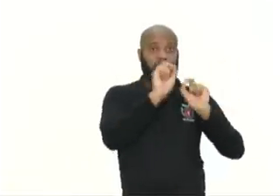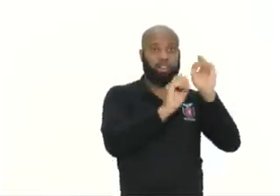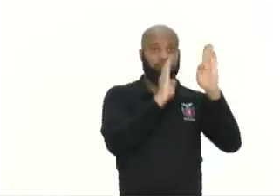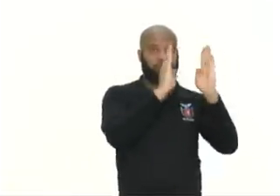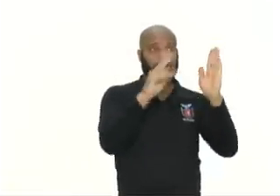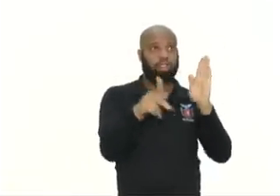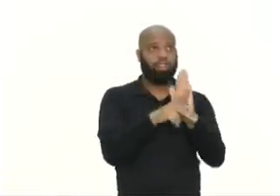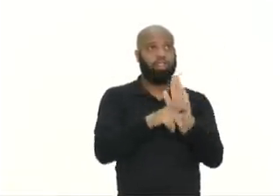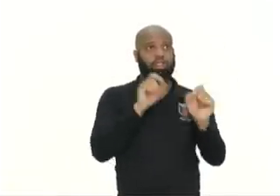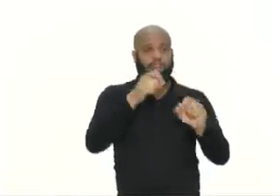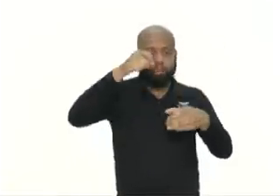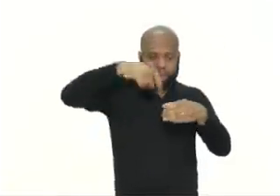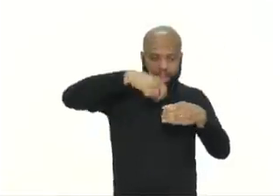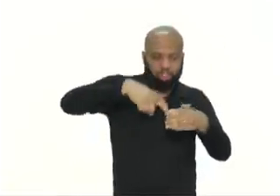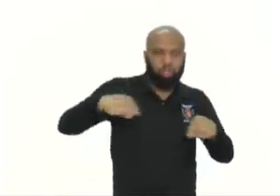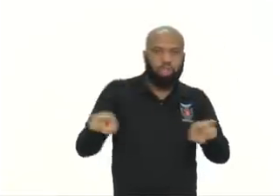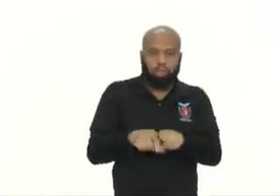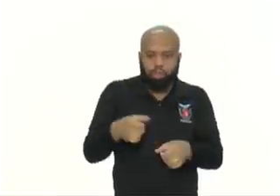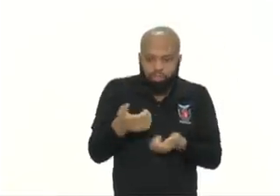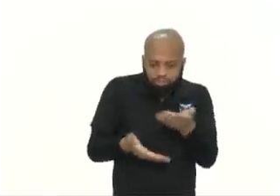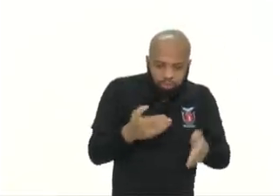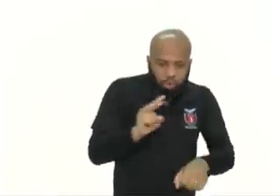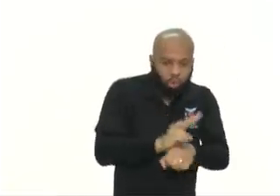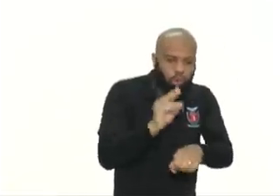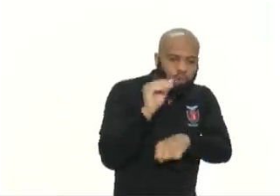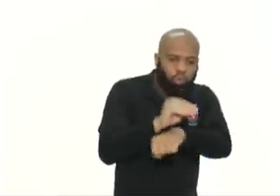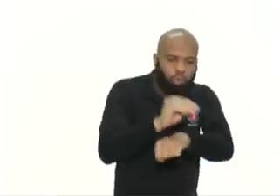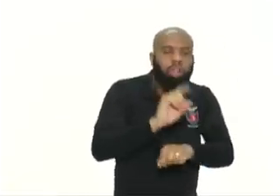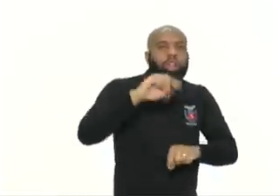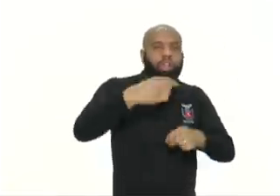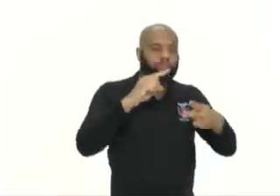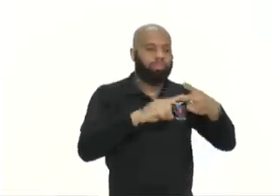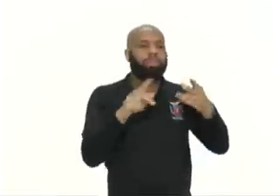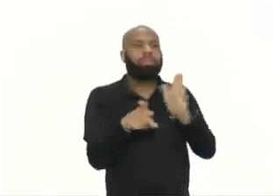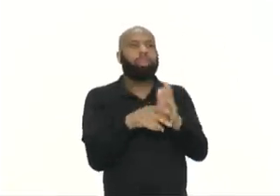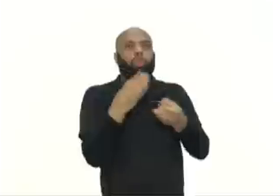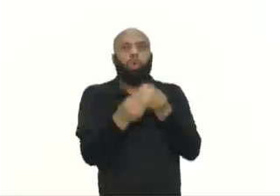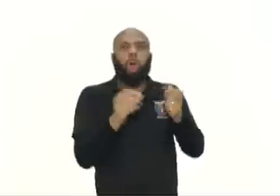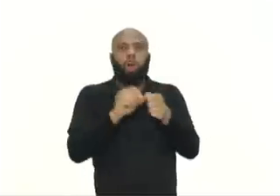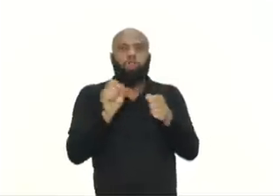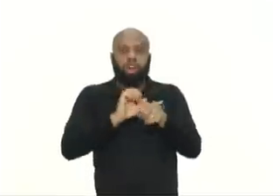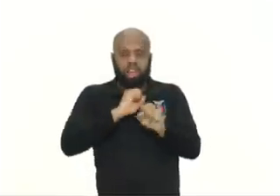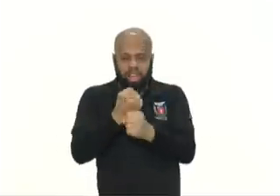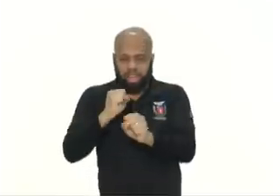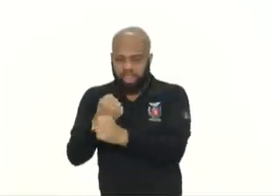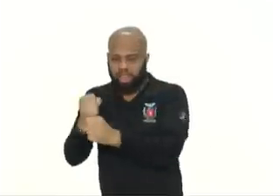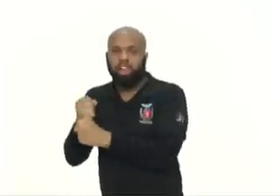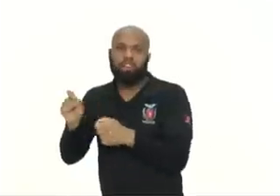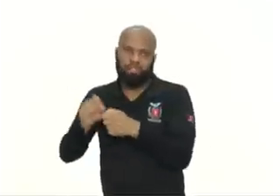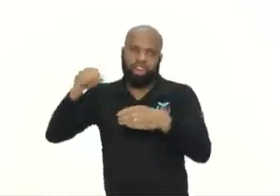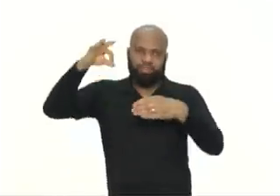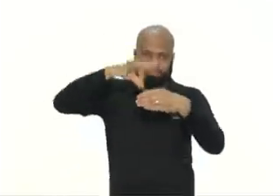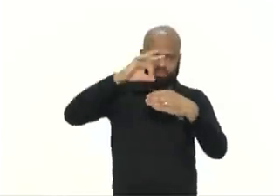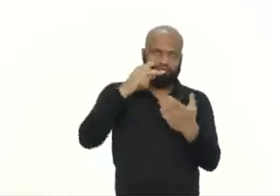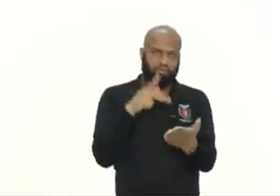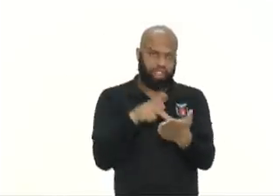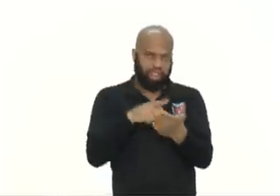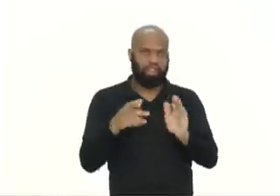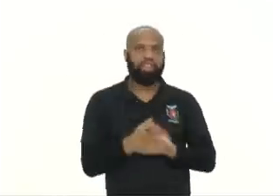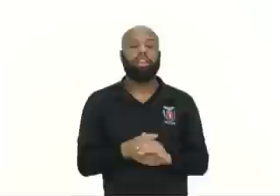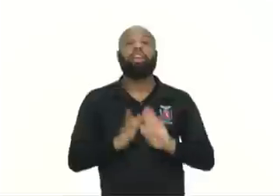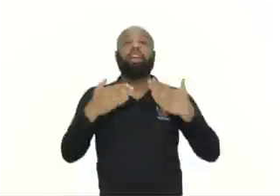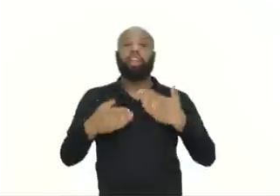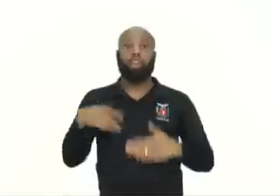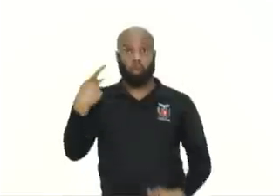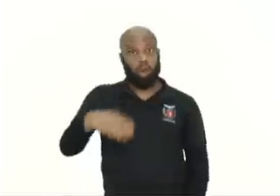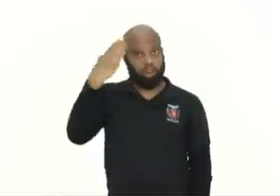fase do erval, do plantio, do cultivo, e a segunda fase dos engenhos da erva mate. A região da cidade de Curitiba foi o centro,